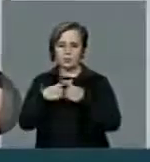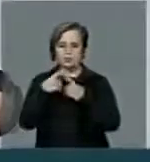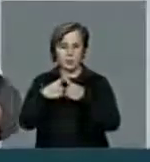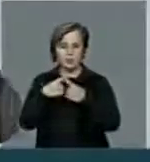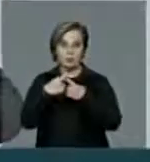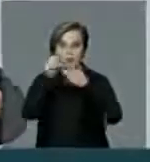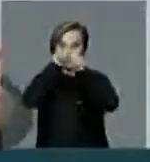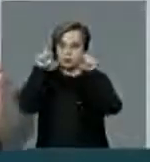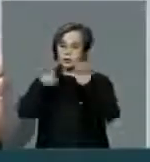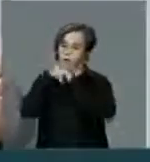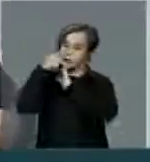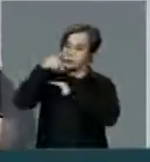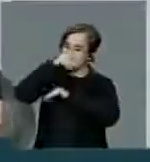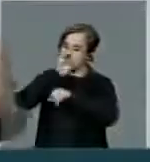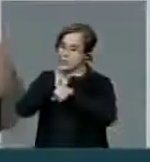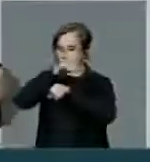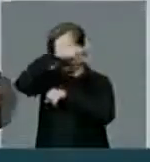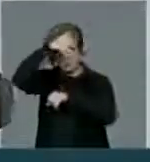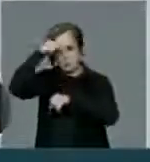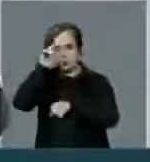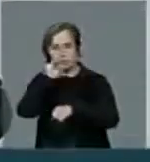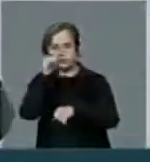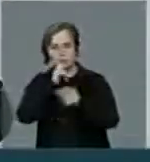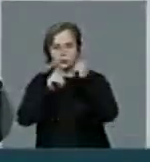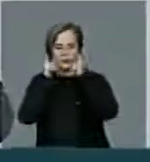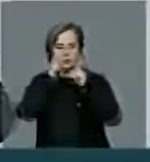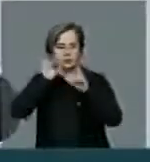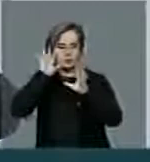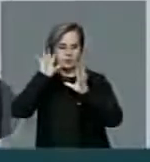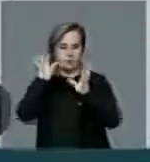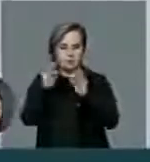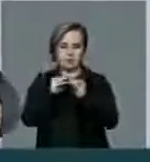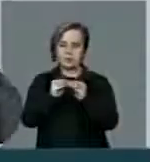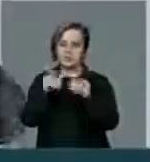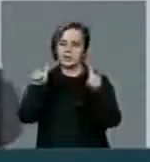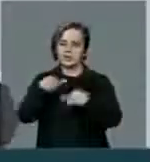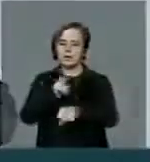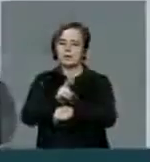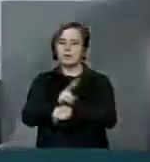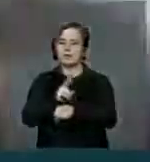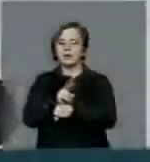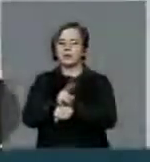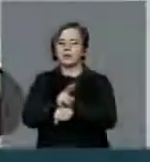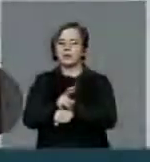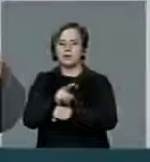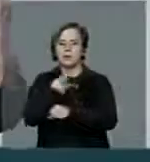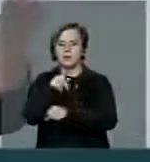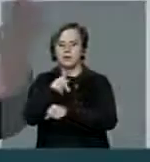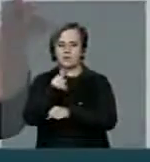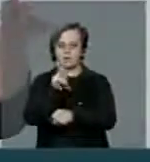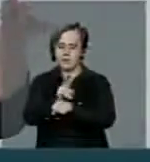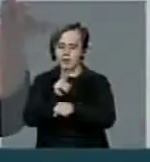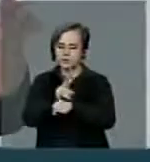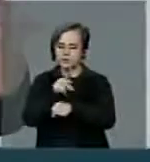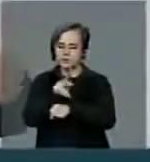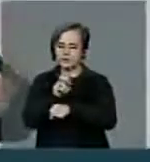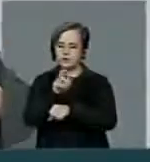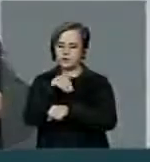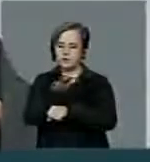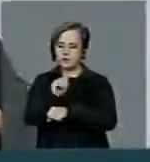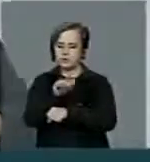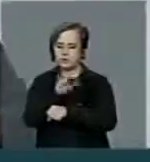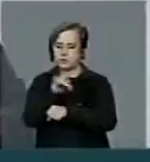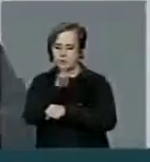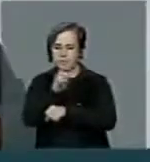existe, só reconhece o CAR deles, área de preservação permanente. Não tem reserva legal no sistema automático. Então nós